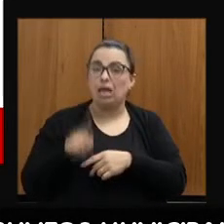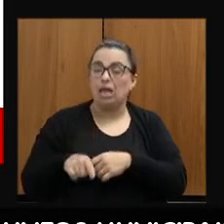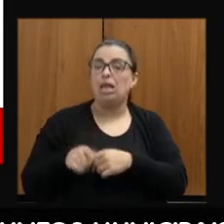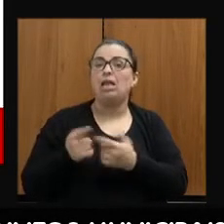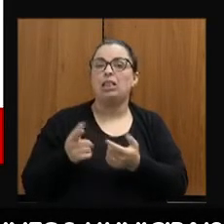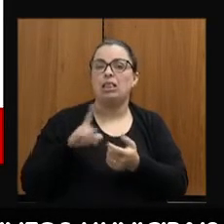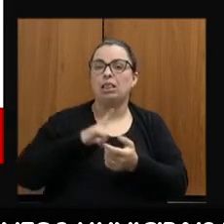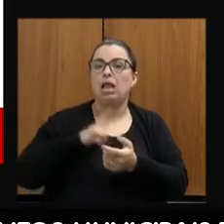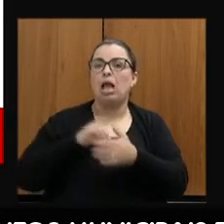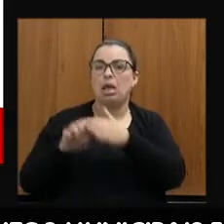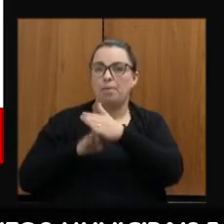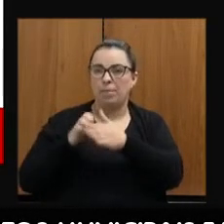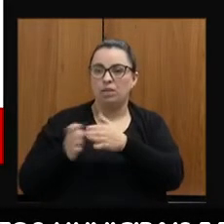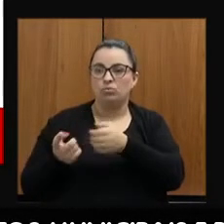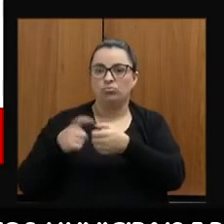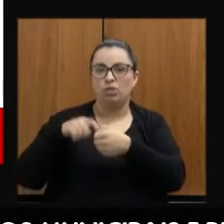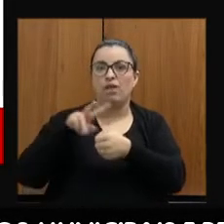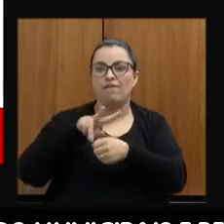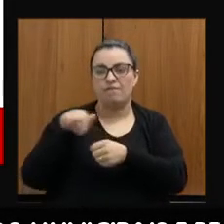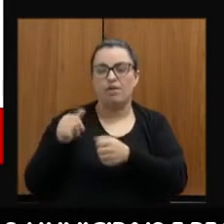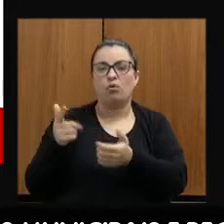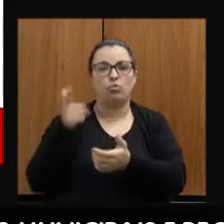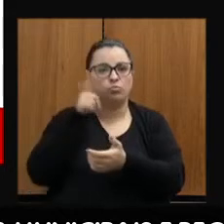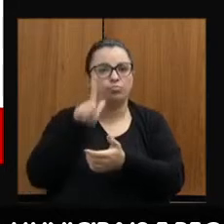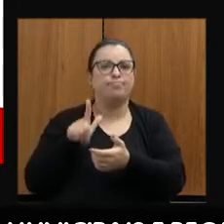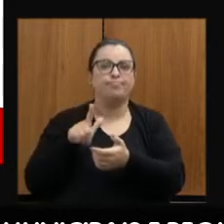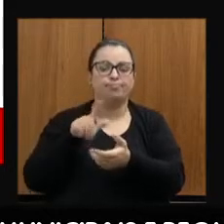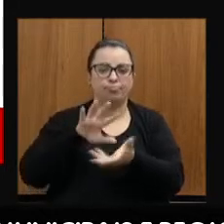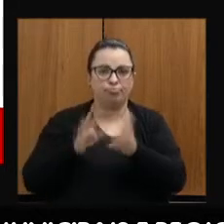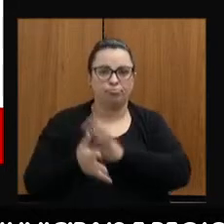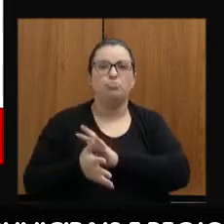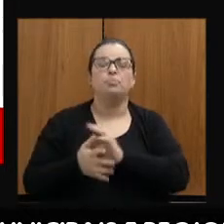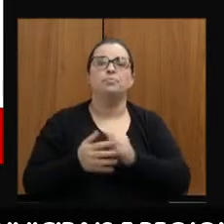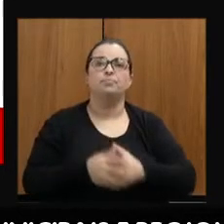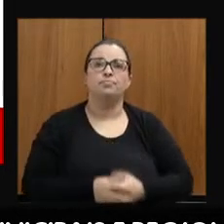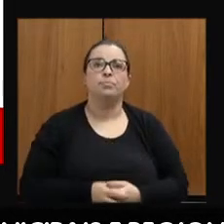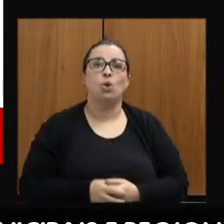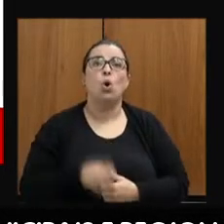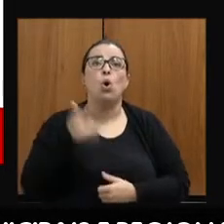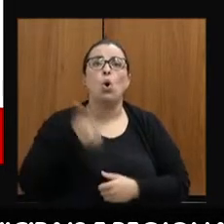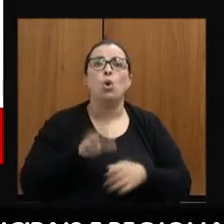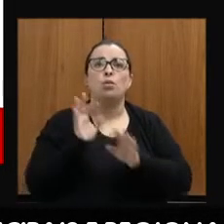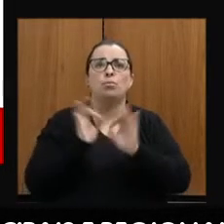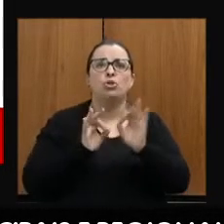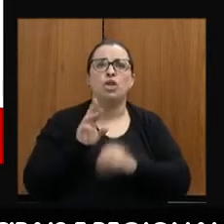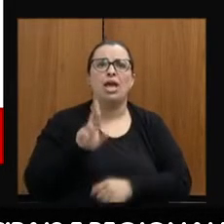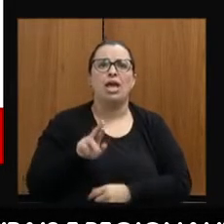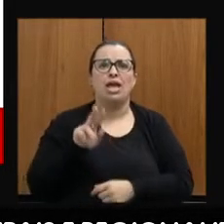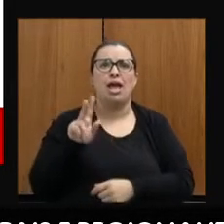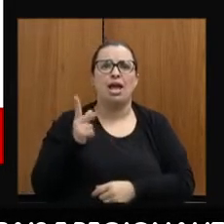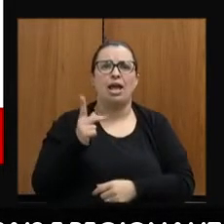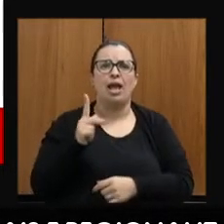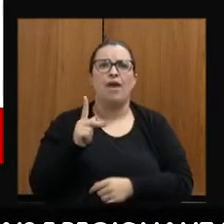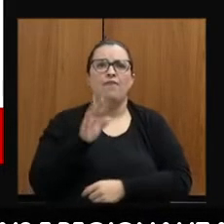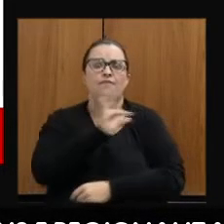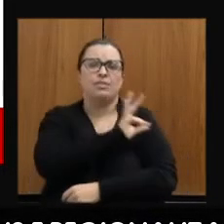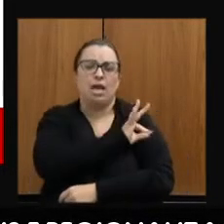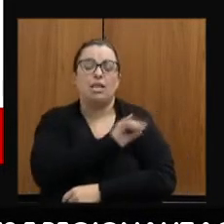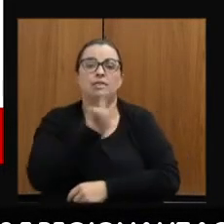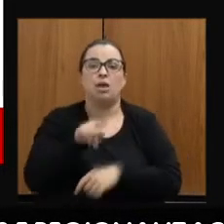realizar projetos rmbh fiscaliza projeto de parceria com as